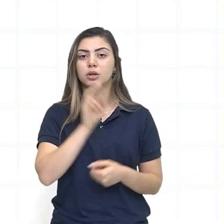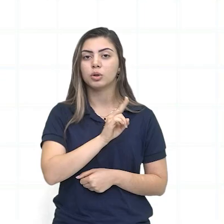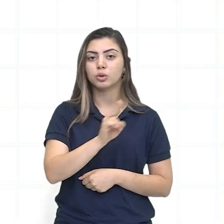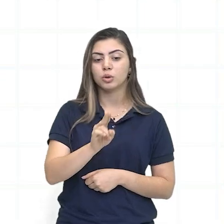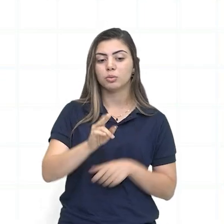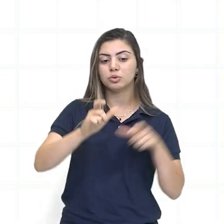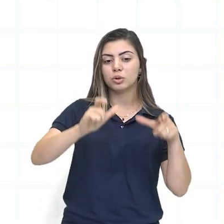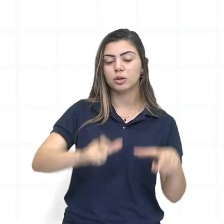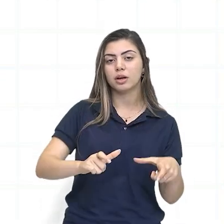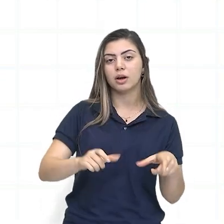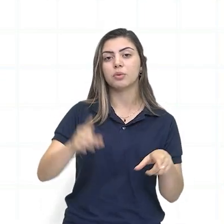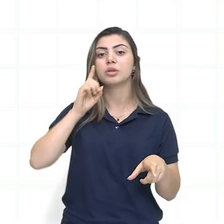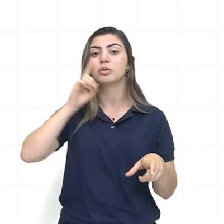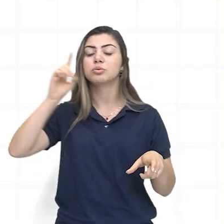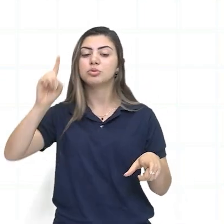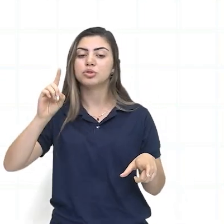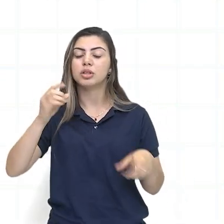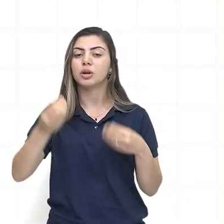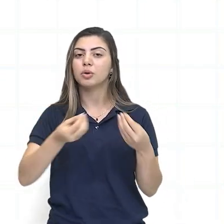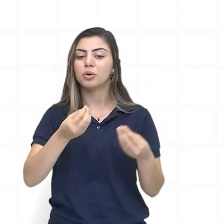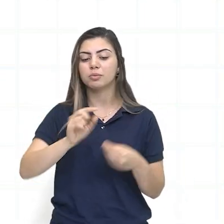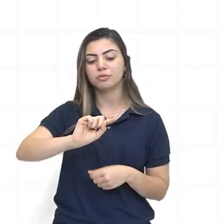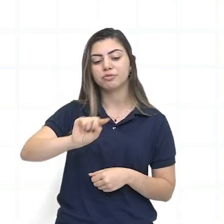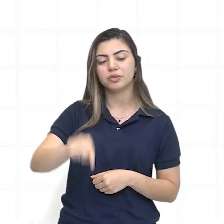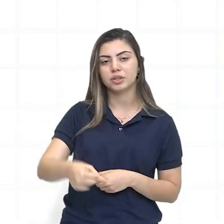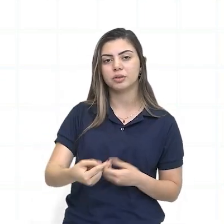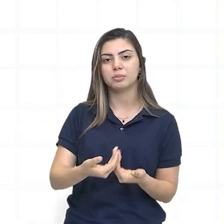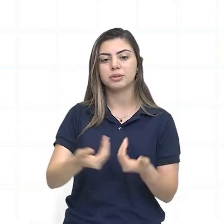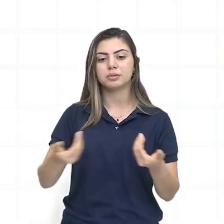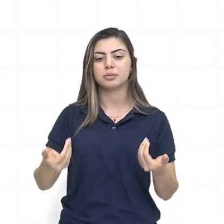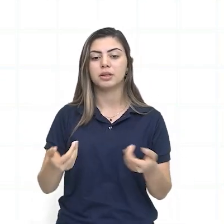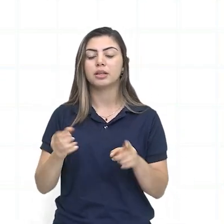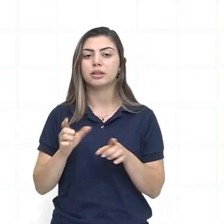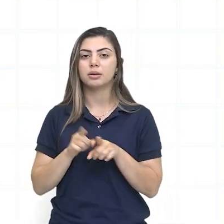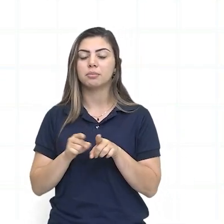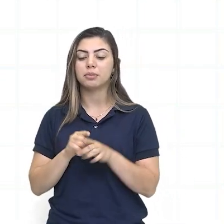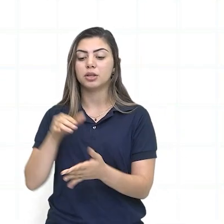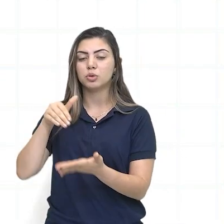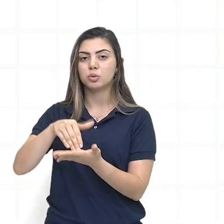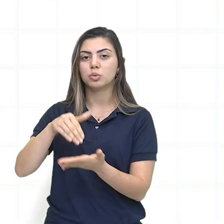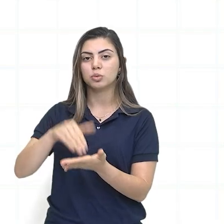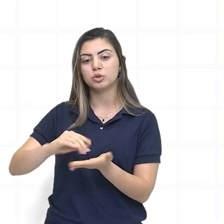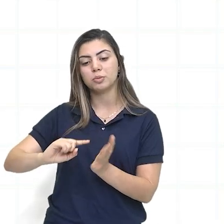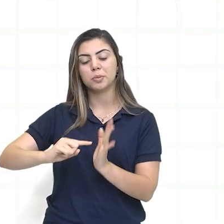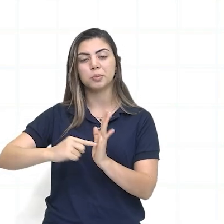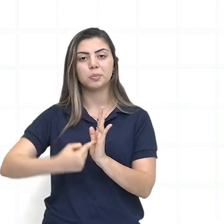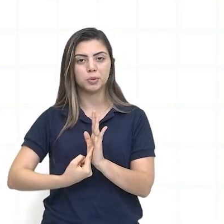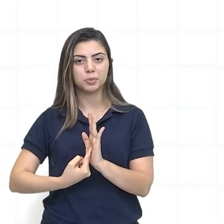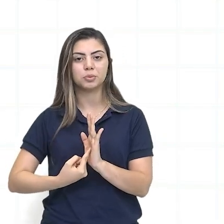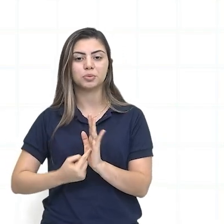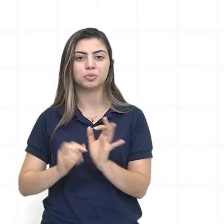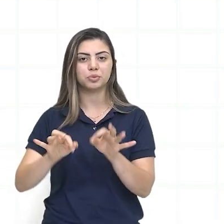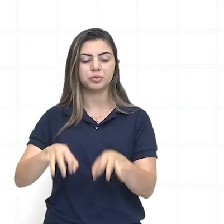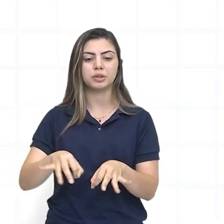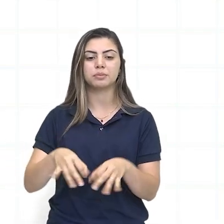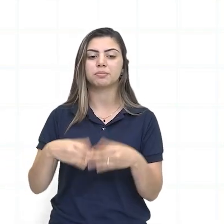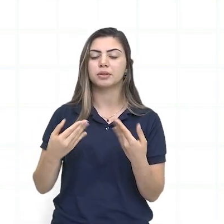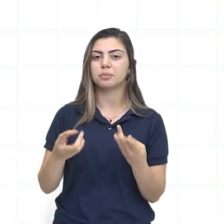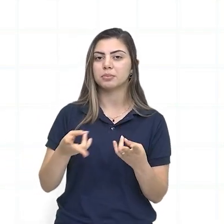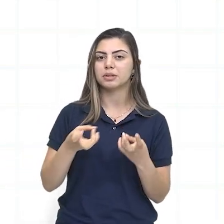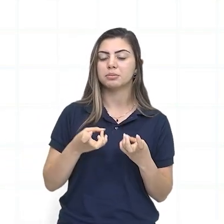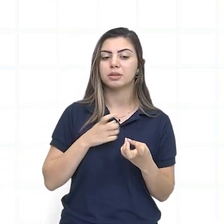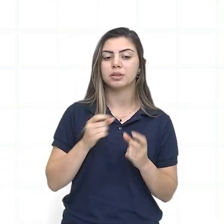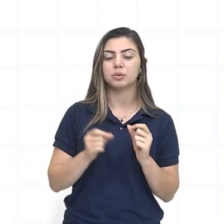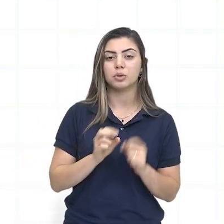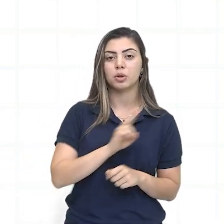lugar e uma data. O que é que eu faço? Vírgula. E lá no final eu coloco o ponto final. Muito bem, então separei os nomes próprios